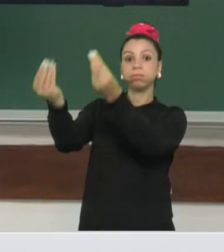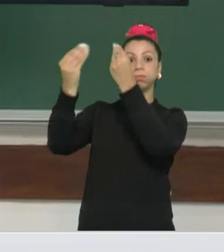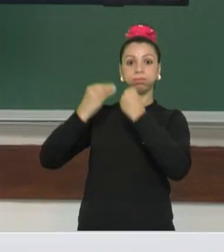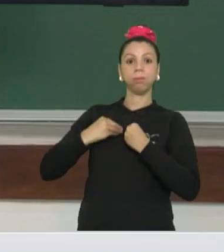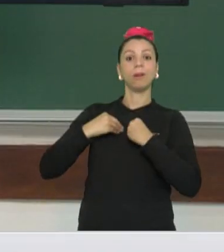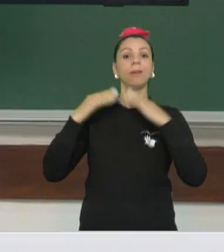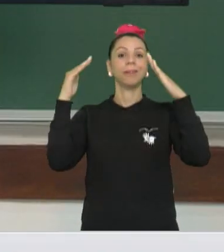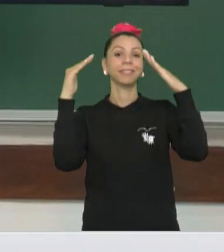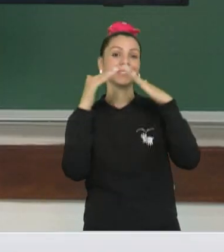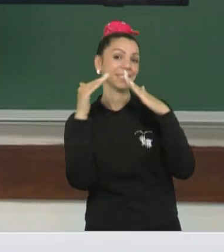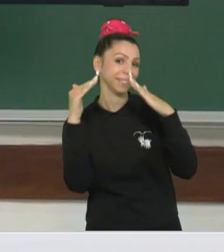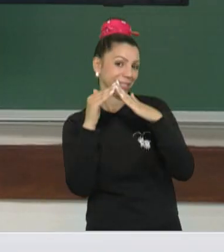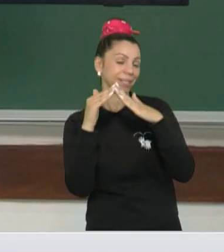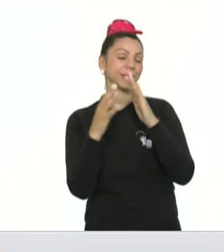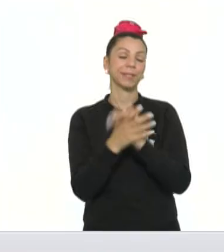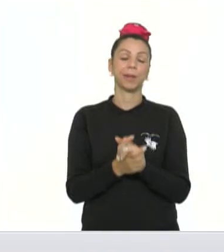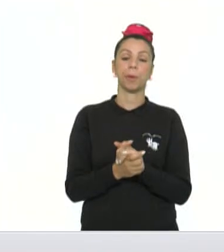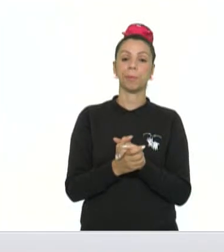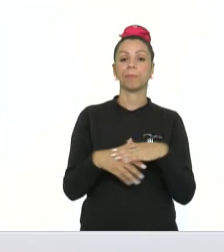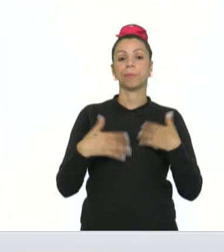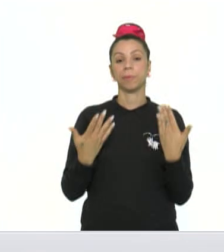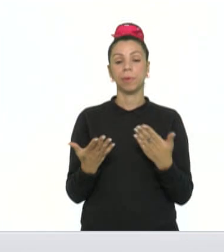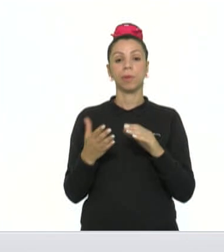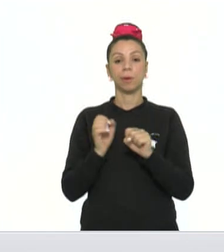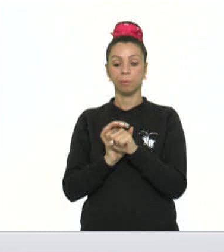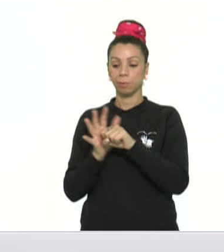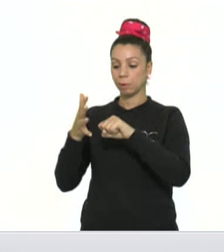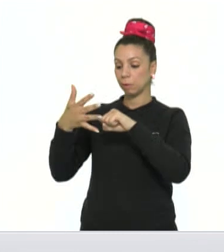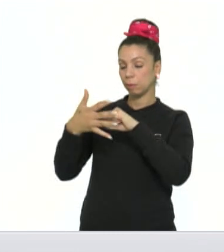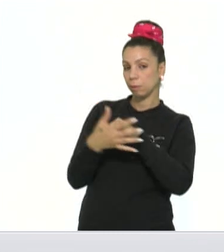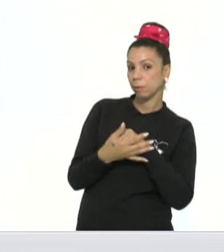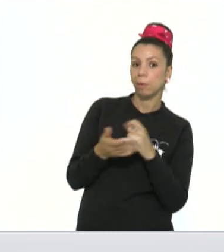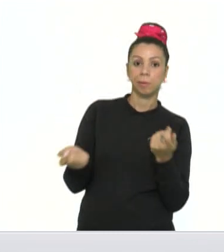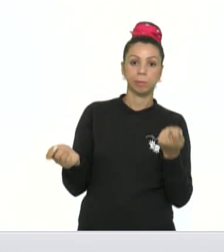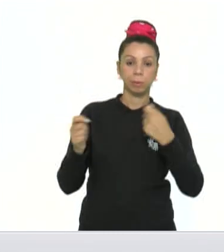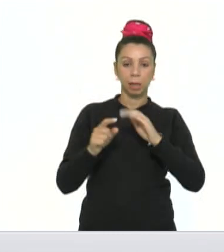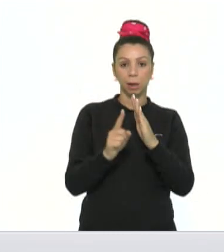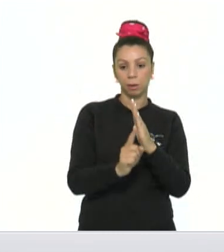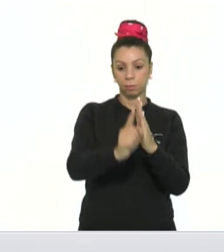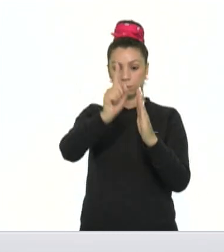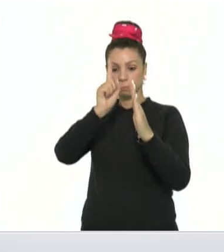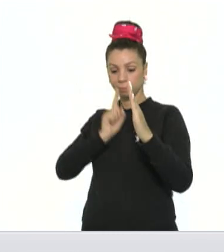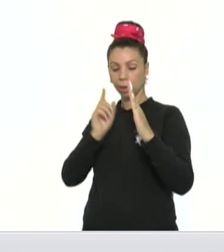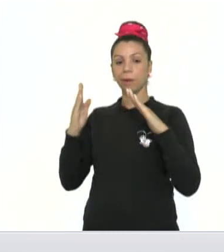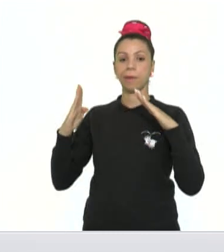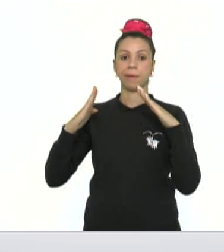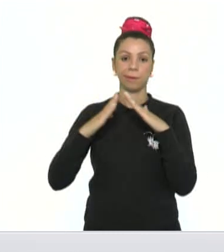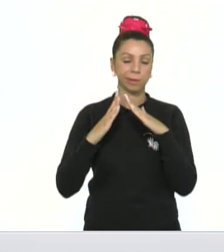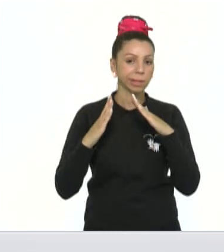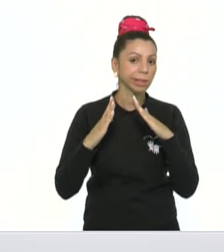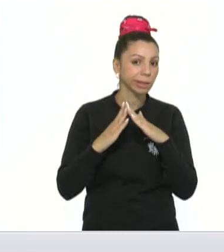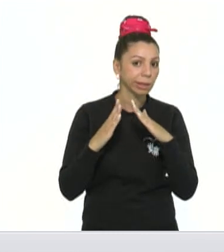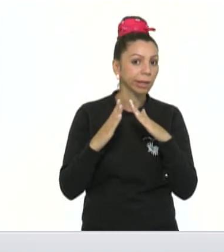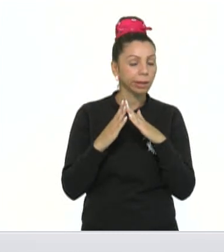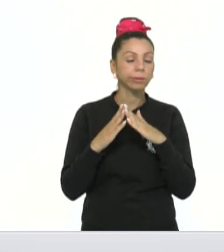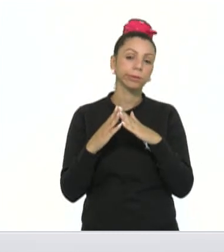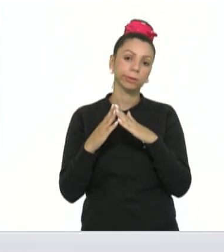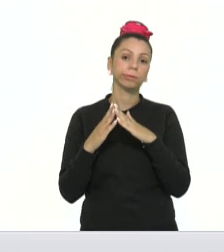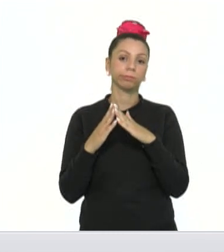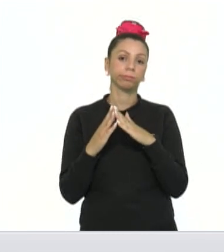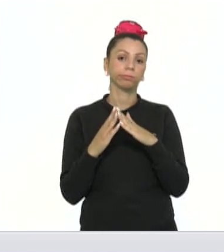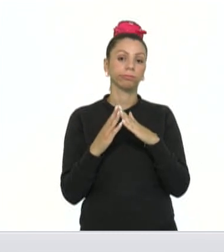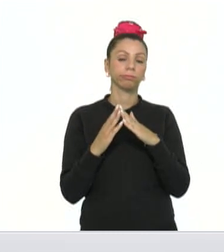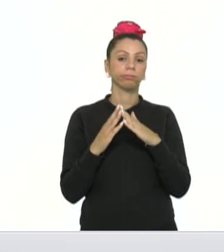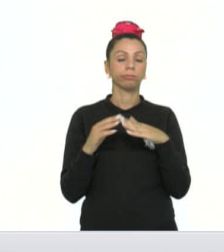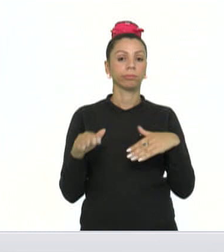Desde que o isolamento social passou a ser necessário por causa da pandemia do novo